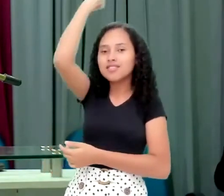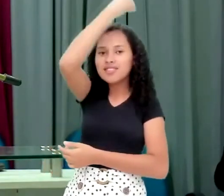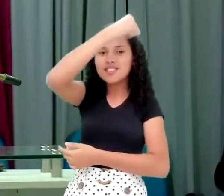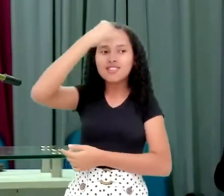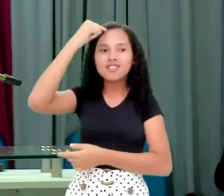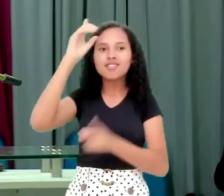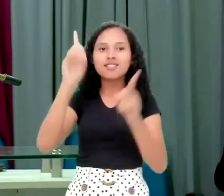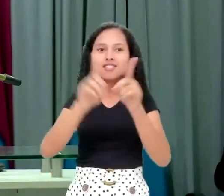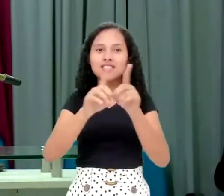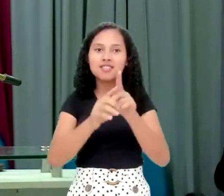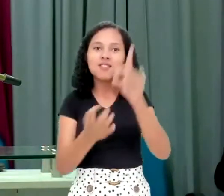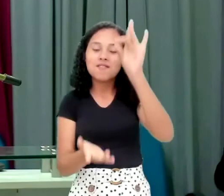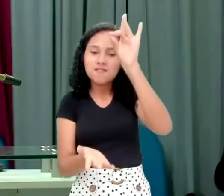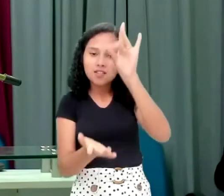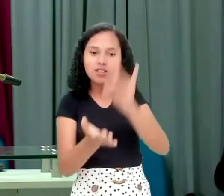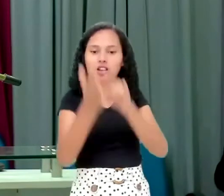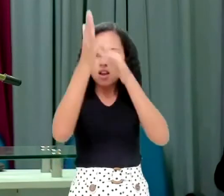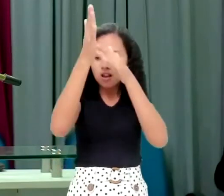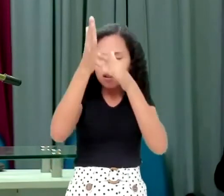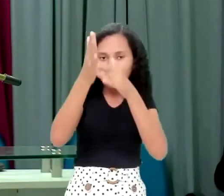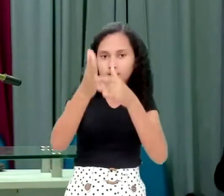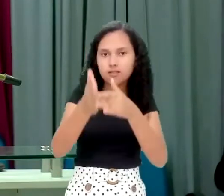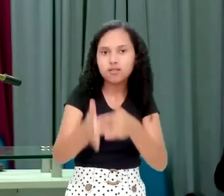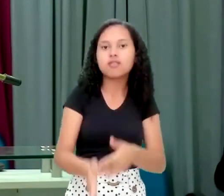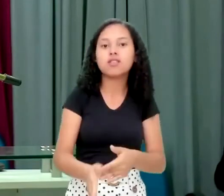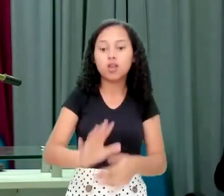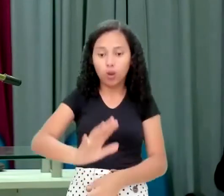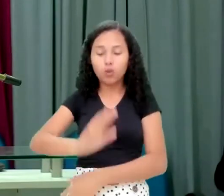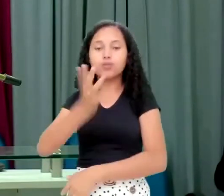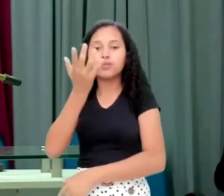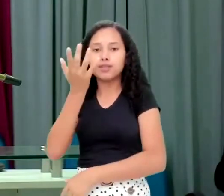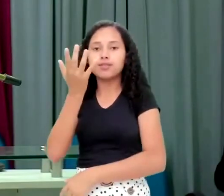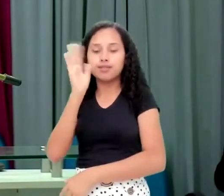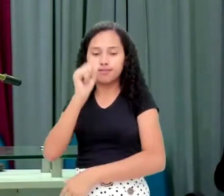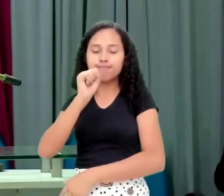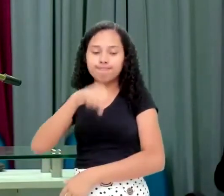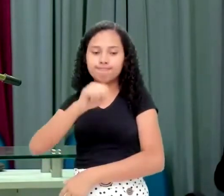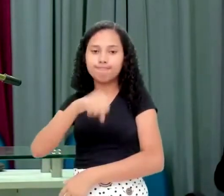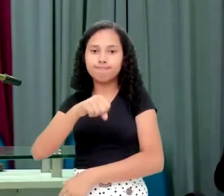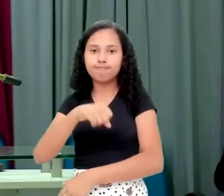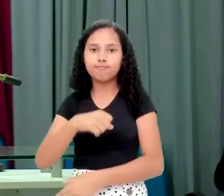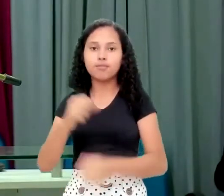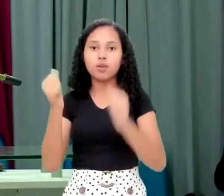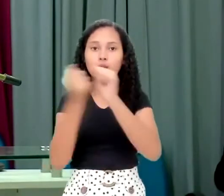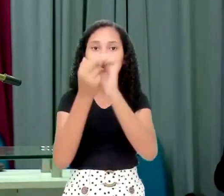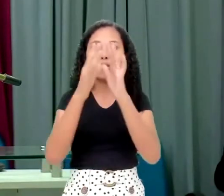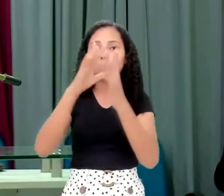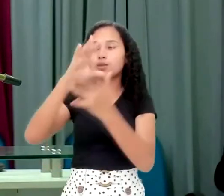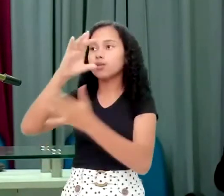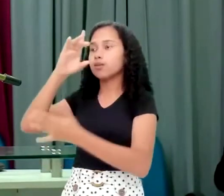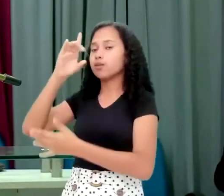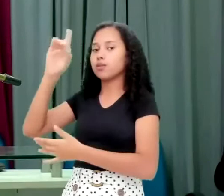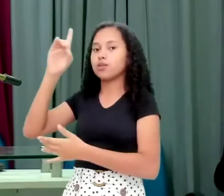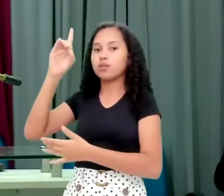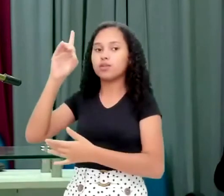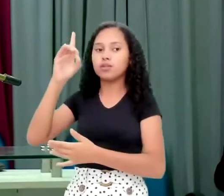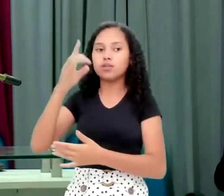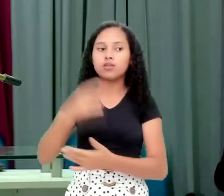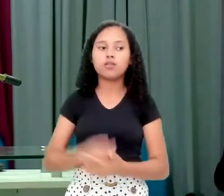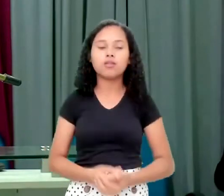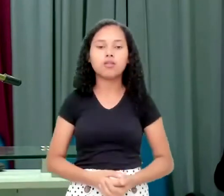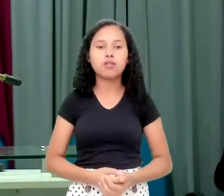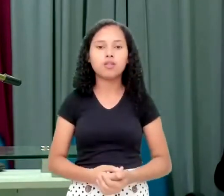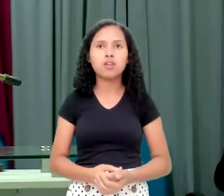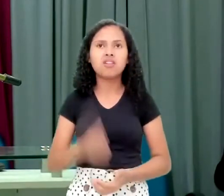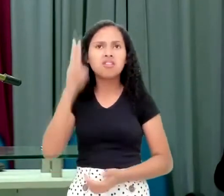verdadeira, é eficaz, e ela se cumpre. Aleluia, glória a Deus. Lembro-me então da